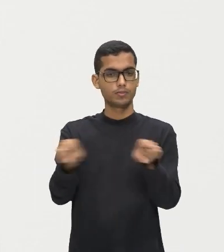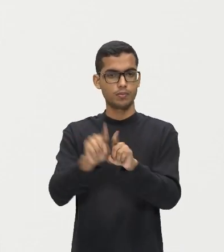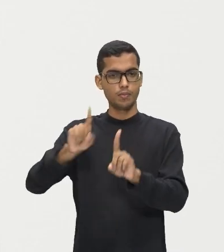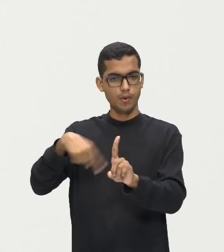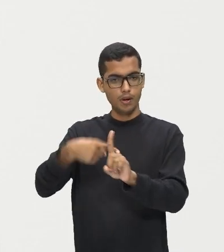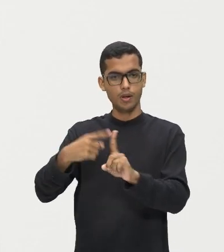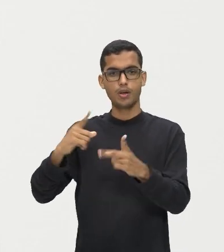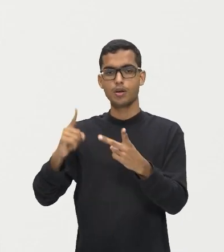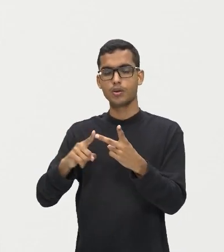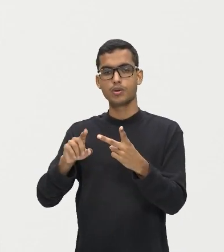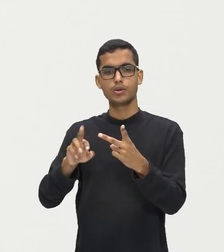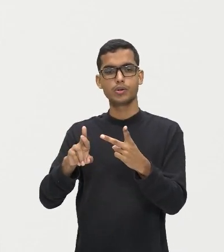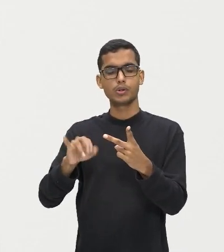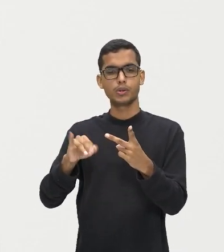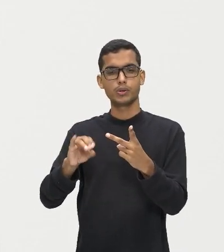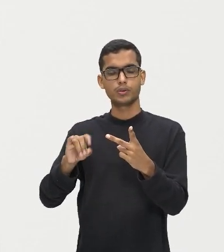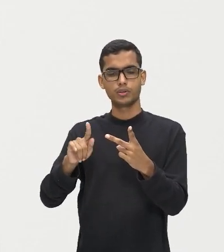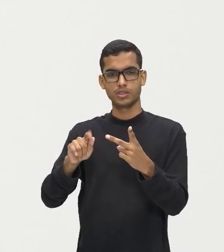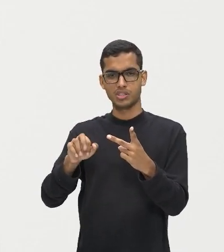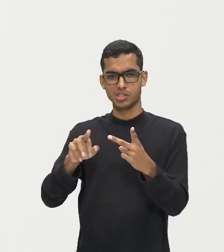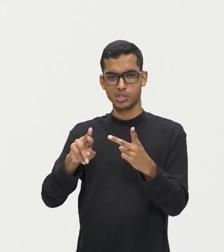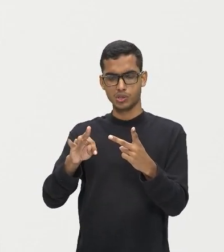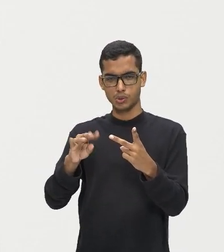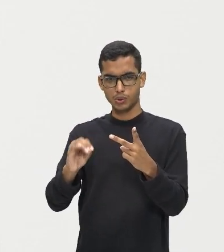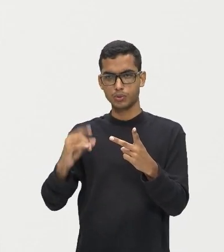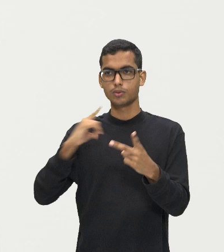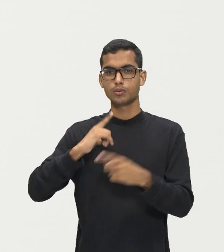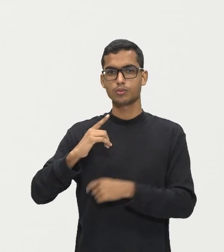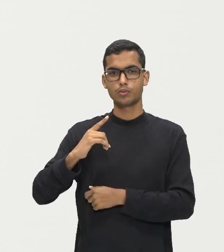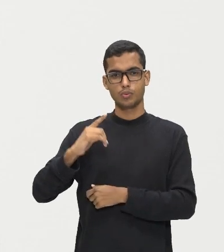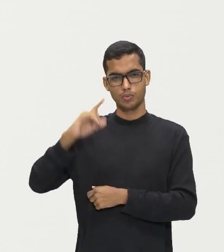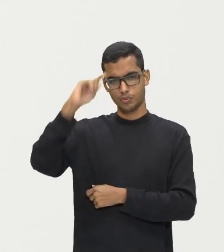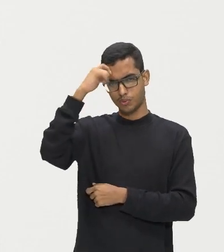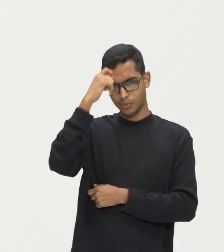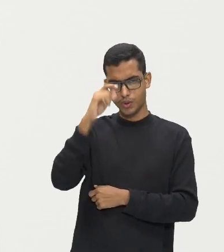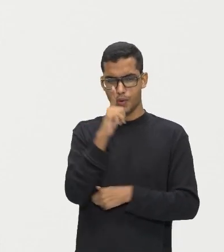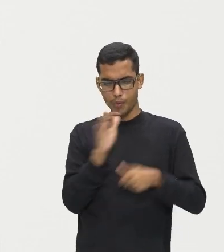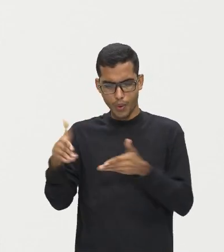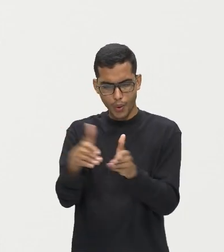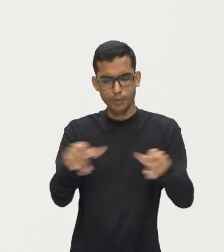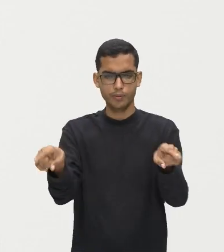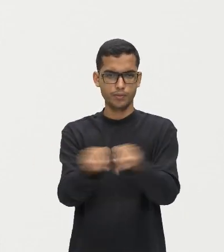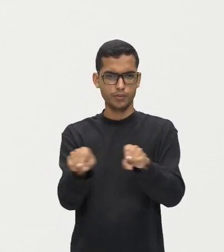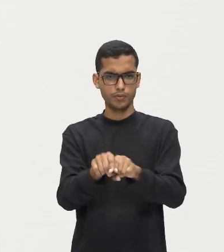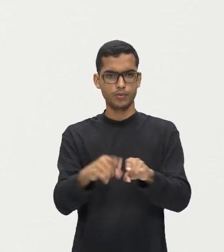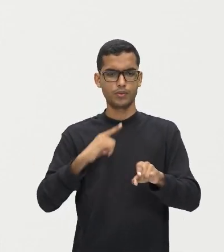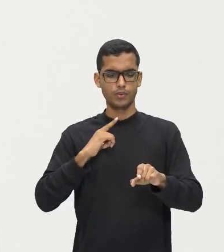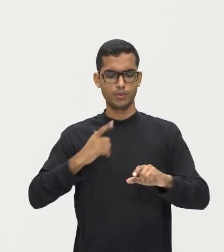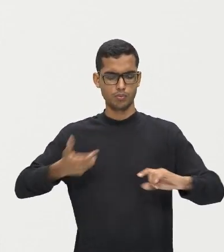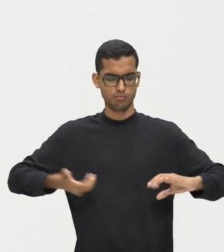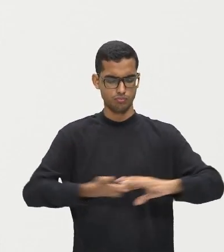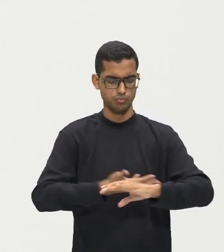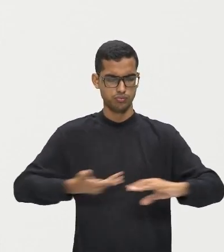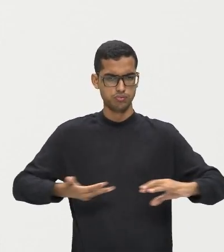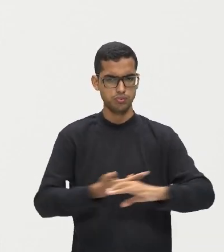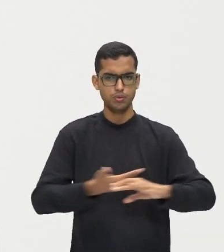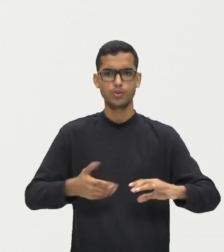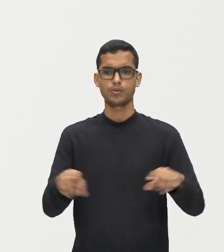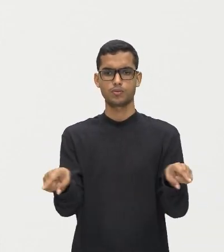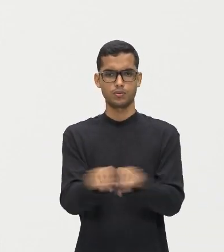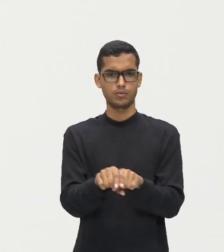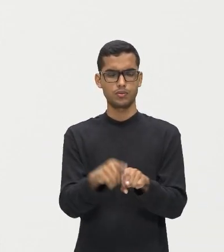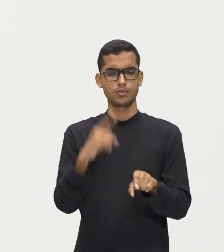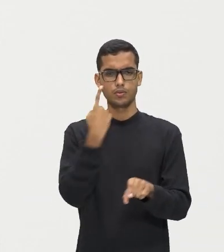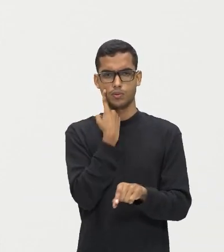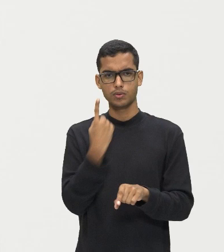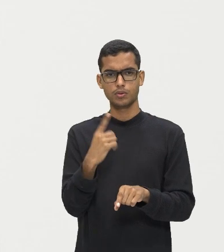Rio Amazonas, e faz aí o curso dele todo. E aí eu posso perguntar para vocês, quais são os estados por